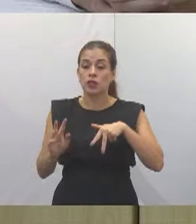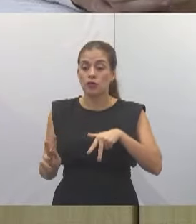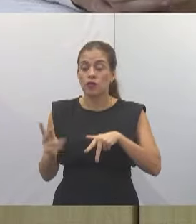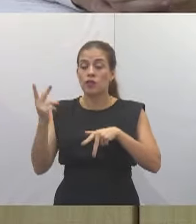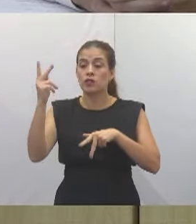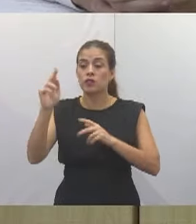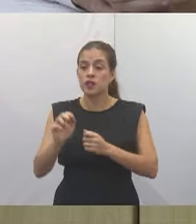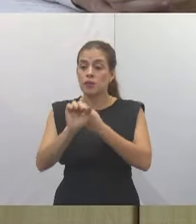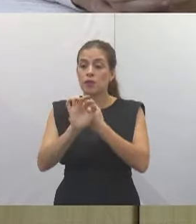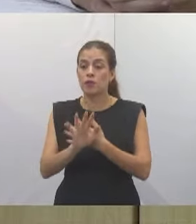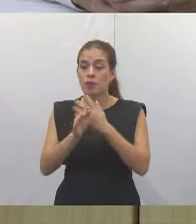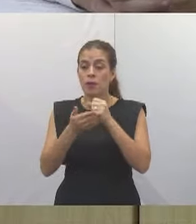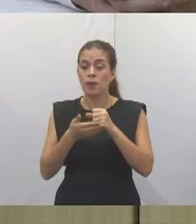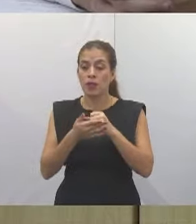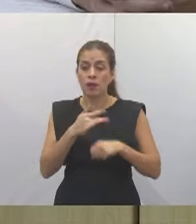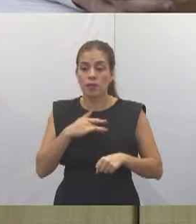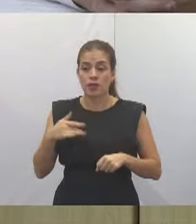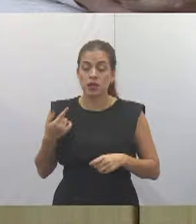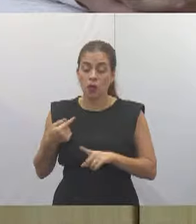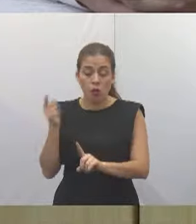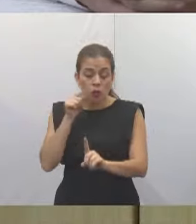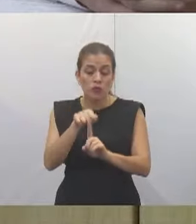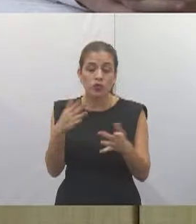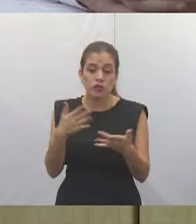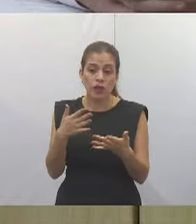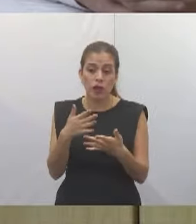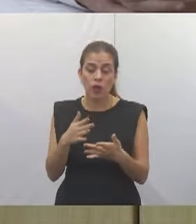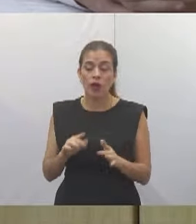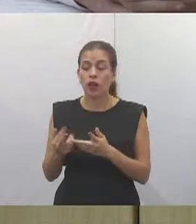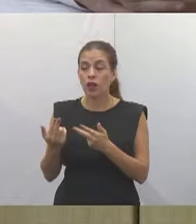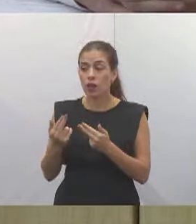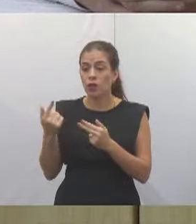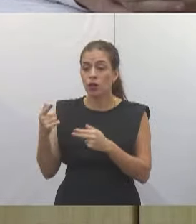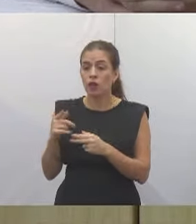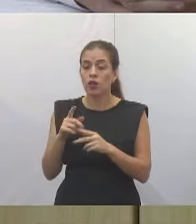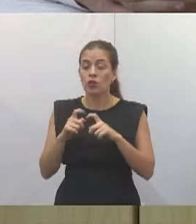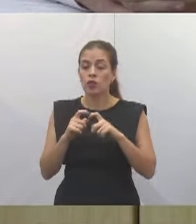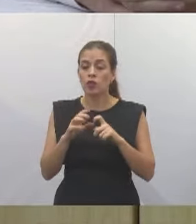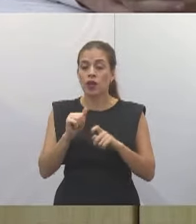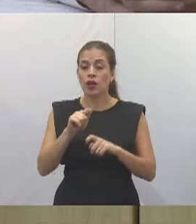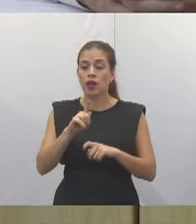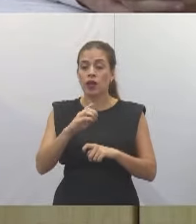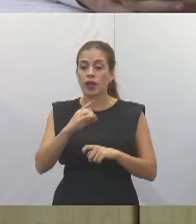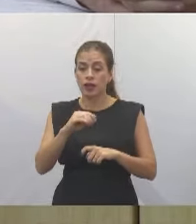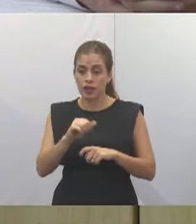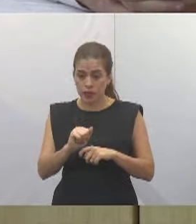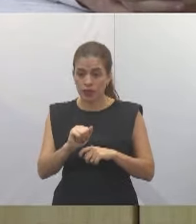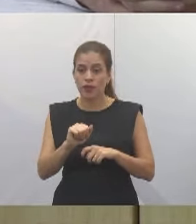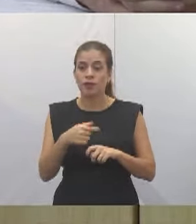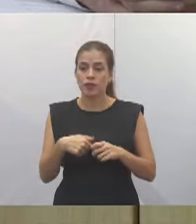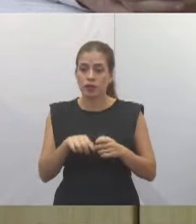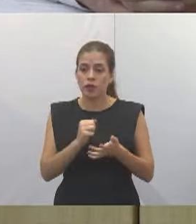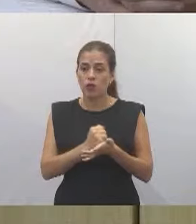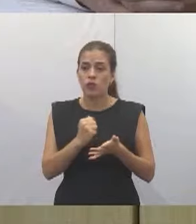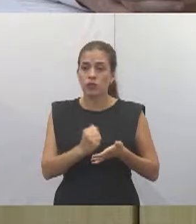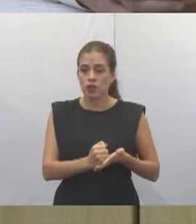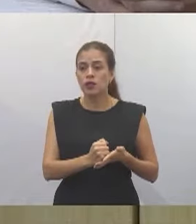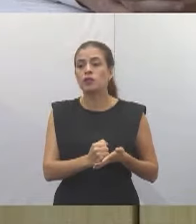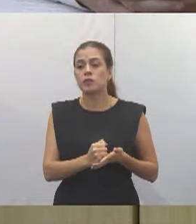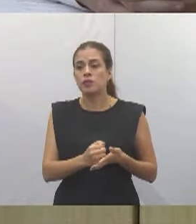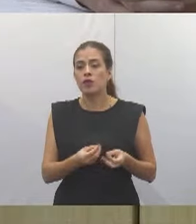a partir da atenção básica é o nosso objetivo nesse momento. Conforme a doutora Águeda falou, a gente tem intencionado sim, né, via contrato, para